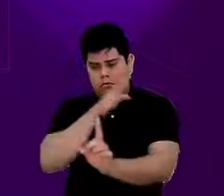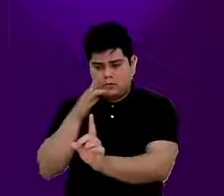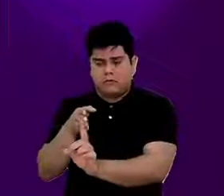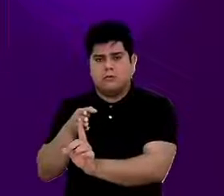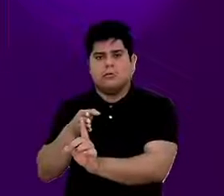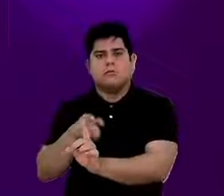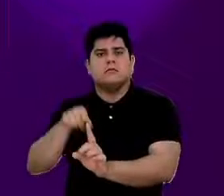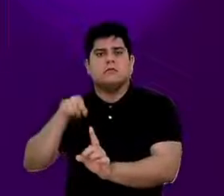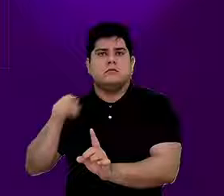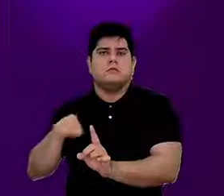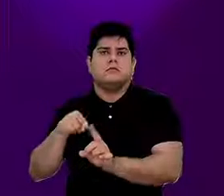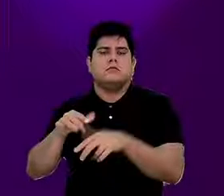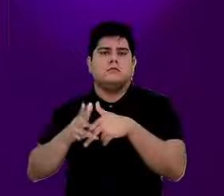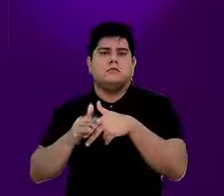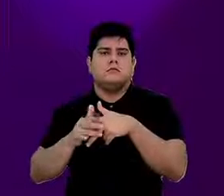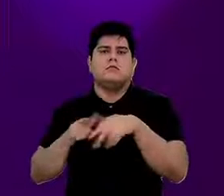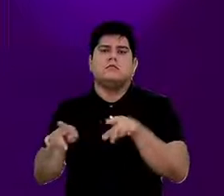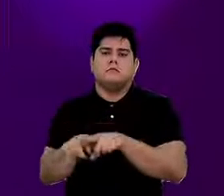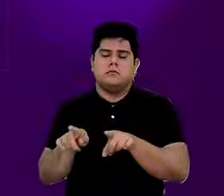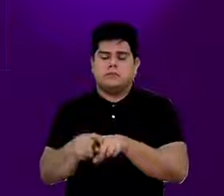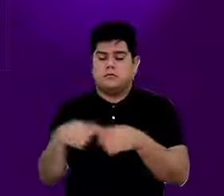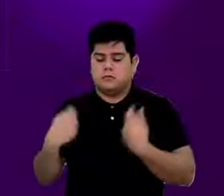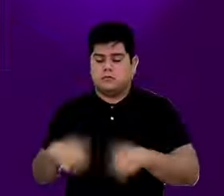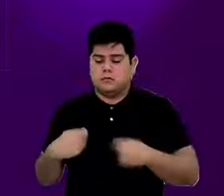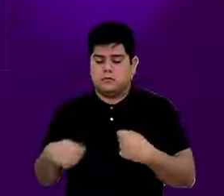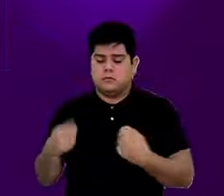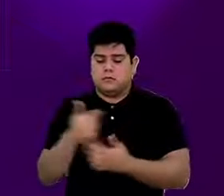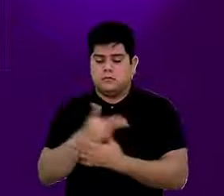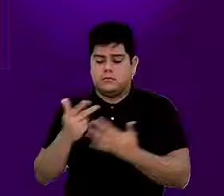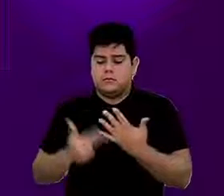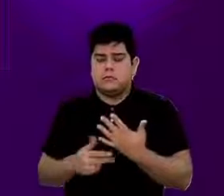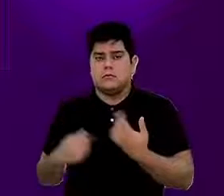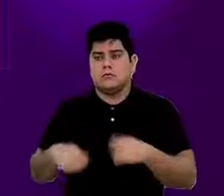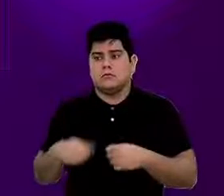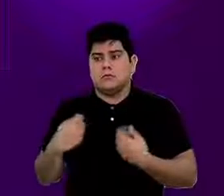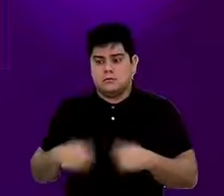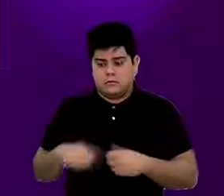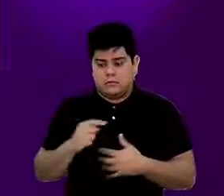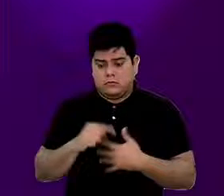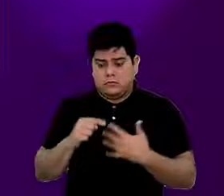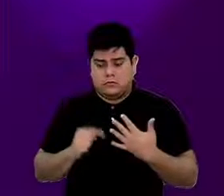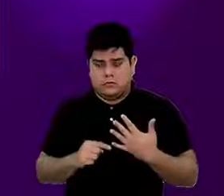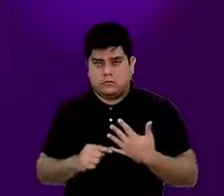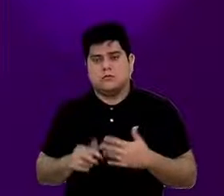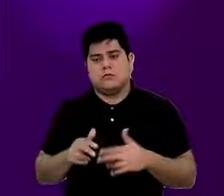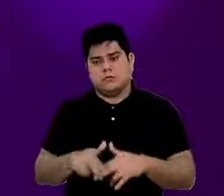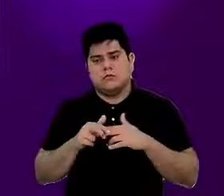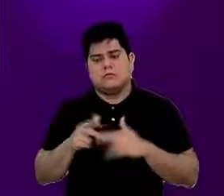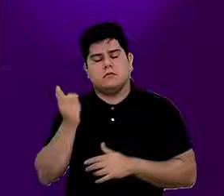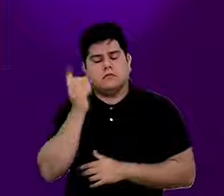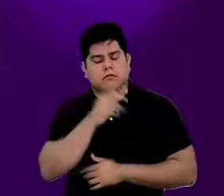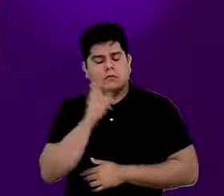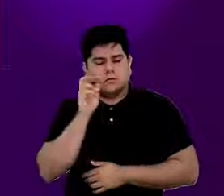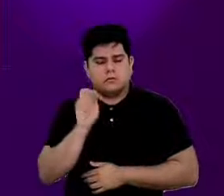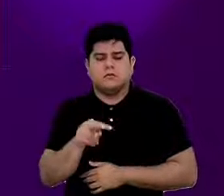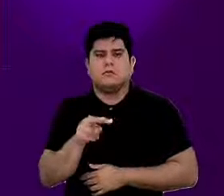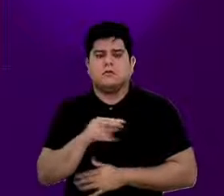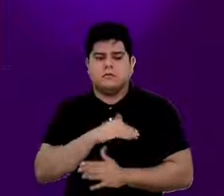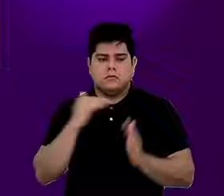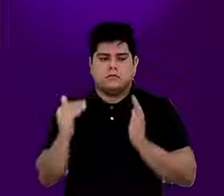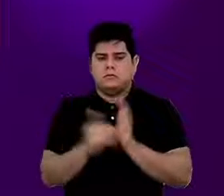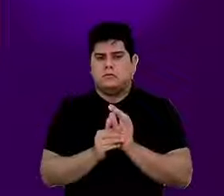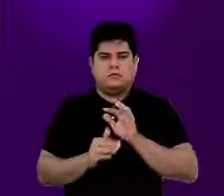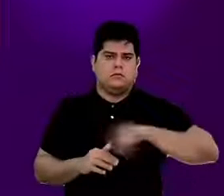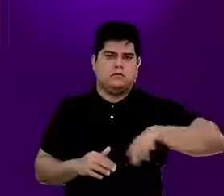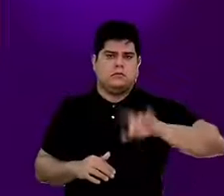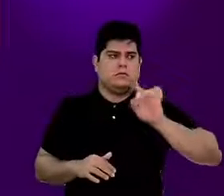no paciente e nas suas necessidades e nas suas demandas. E dessa maneira a gente consegue enxergar o todo e não